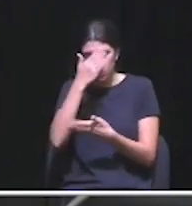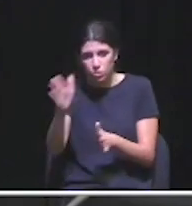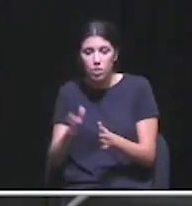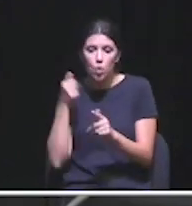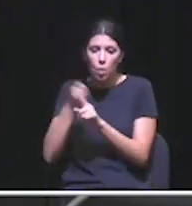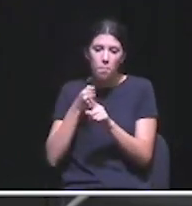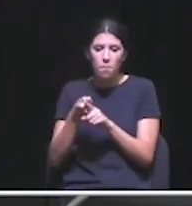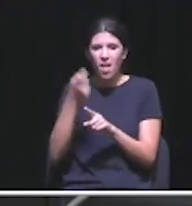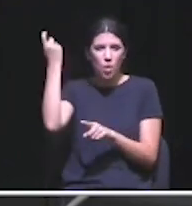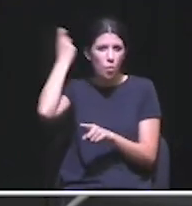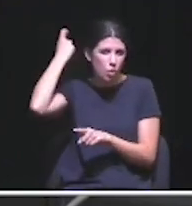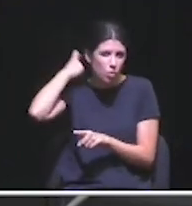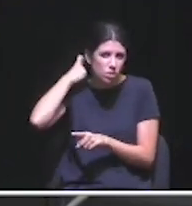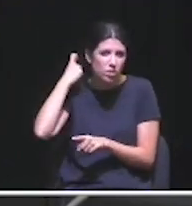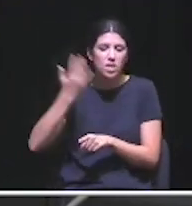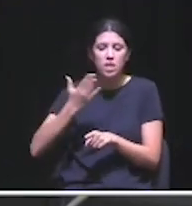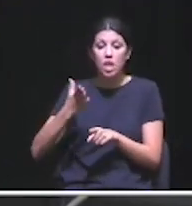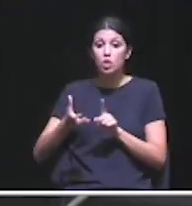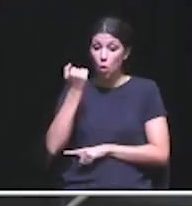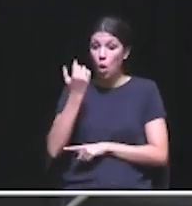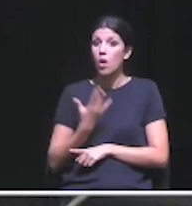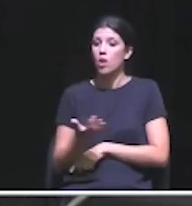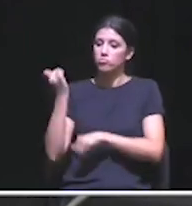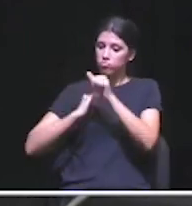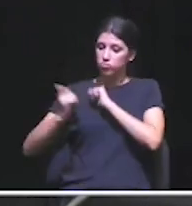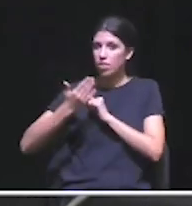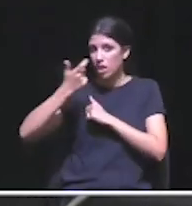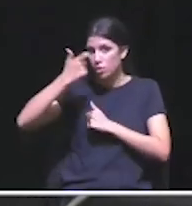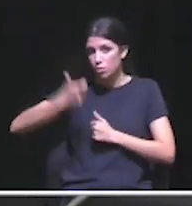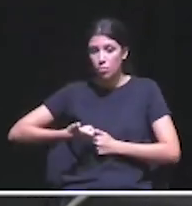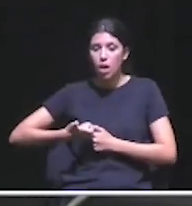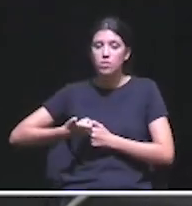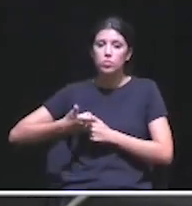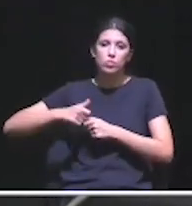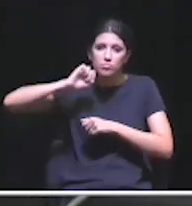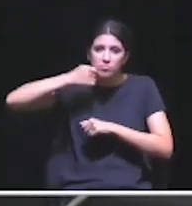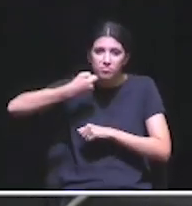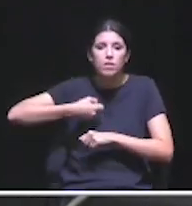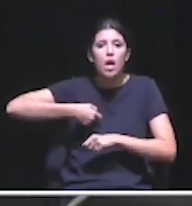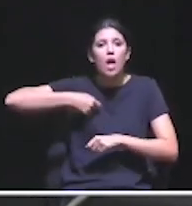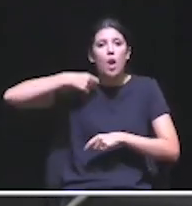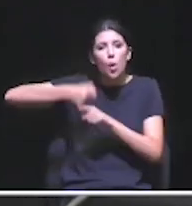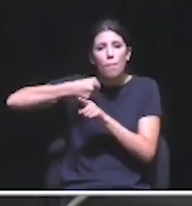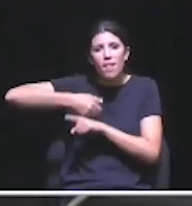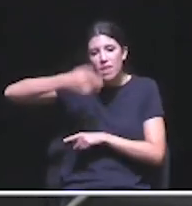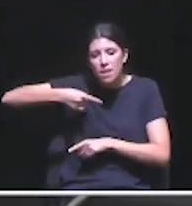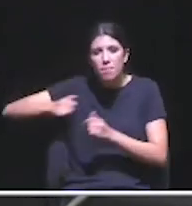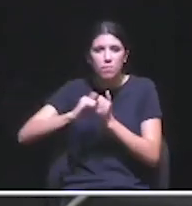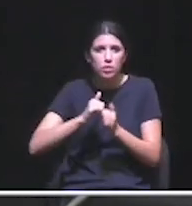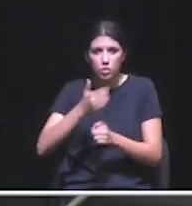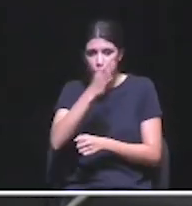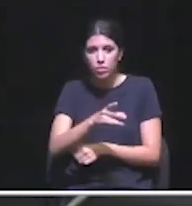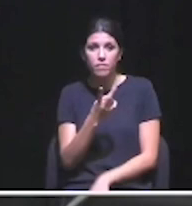do preconceito e ao retrocesso de direitos adquiridos, incluindo direitos humanos. O combate ao racismo no dia-a-dia e no desporto. O que